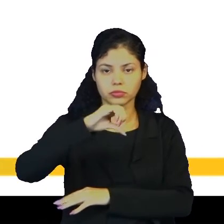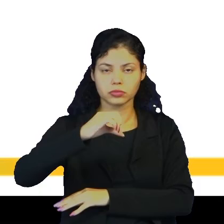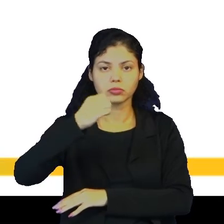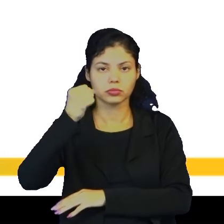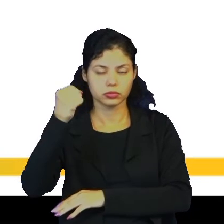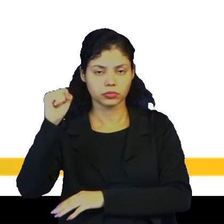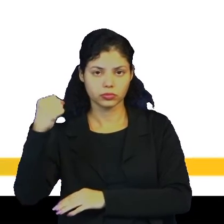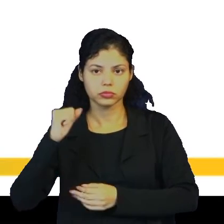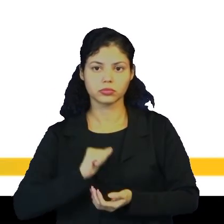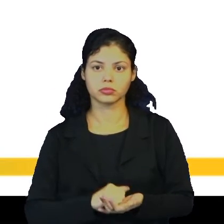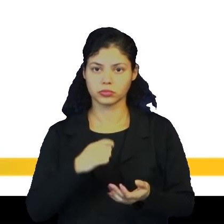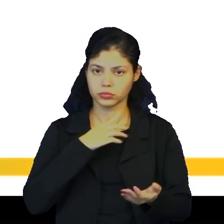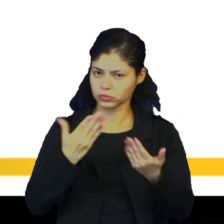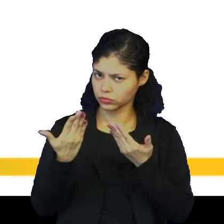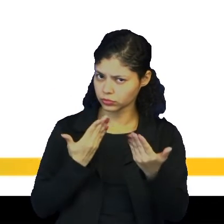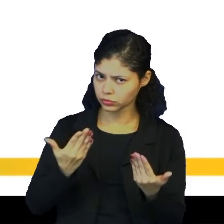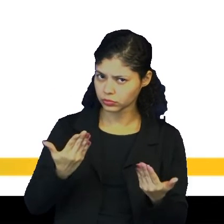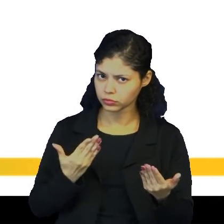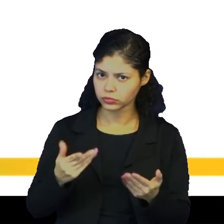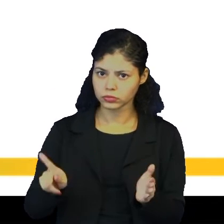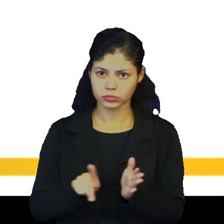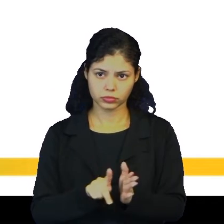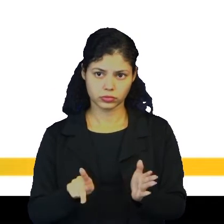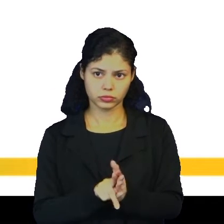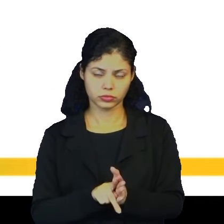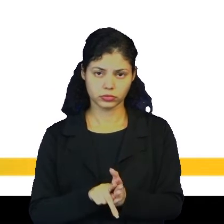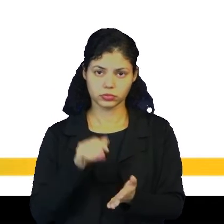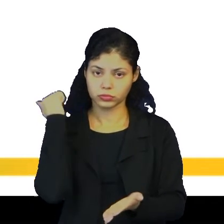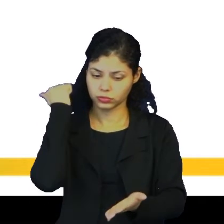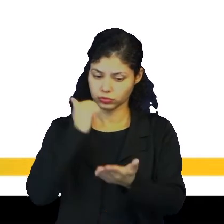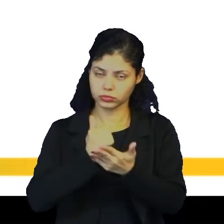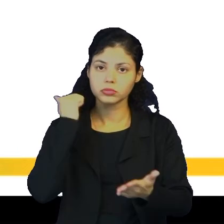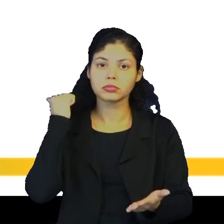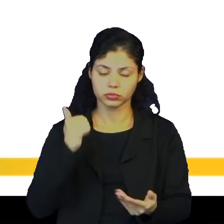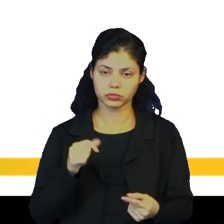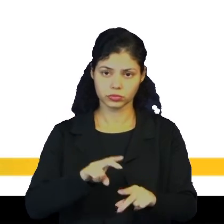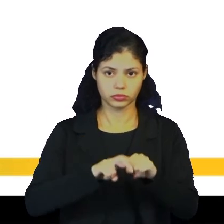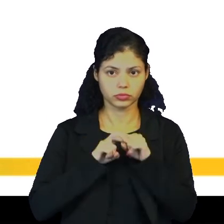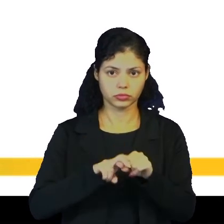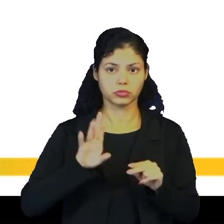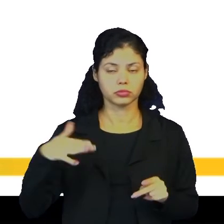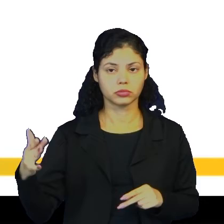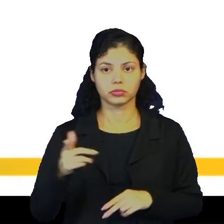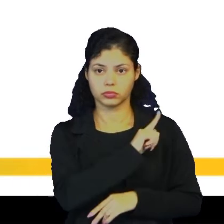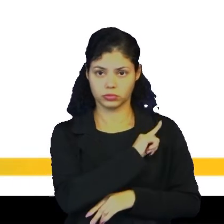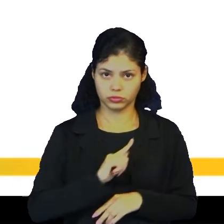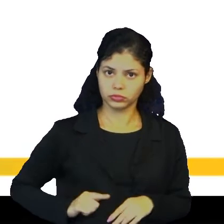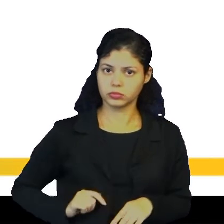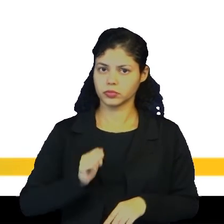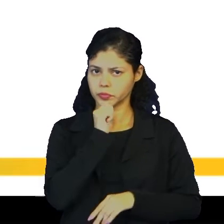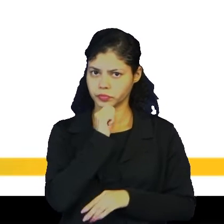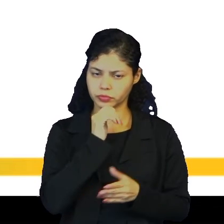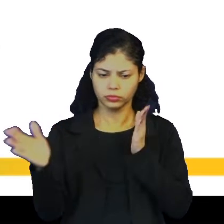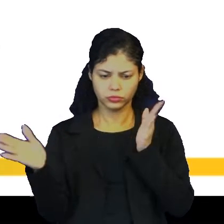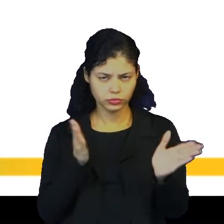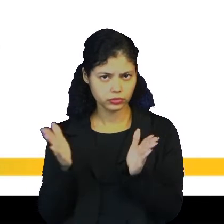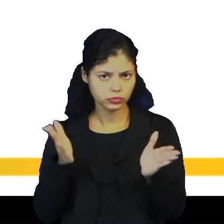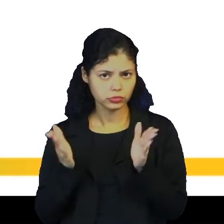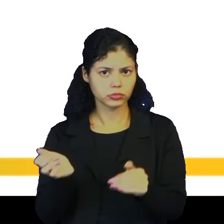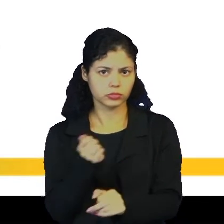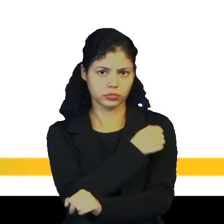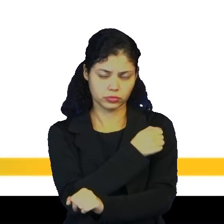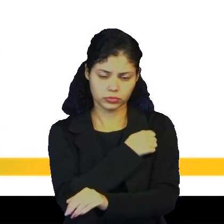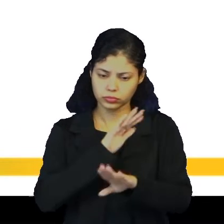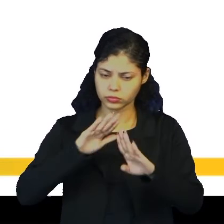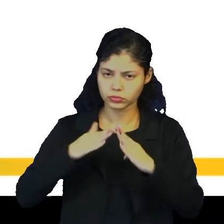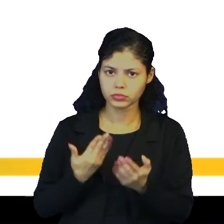1988, estabelece uma relação com os pressupostos desse documento, né? Portanto, quando o governo não garante o acesso de crianças à escola, por